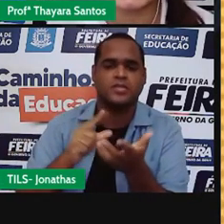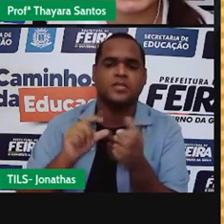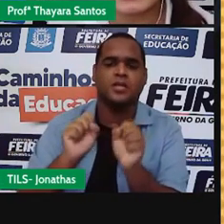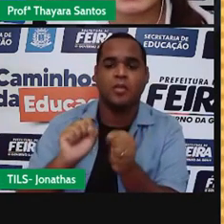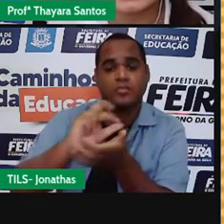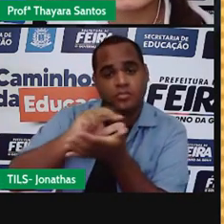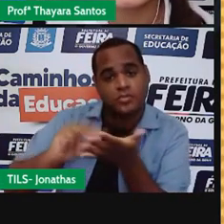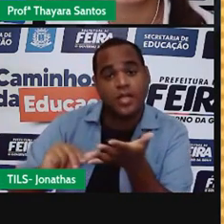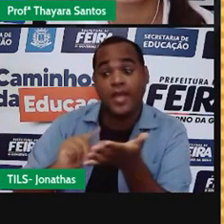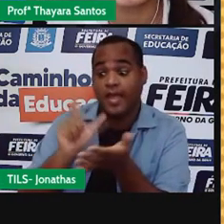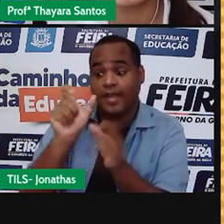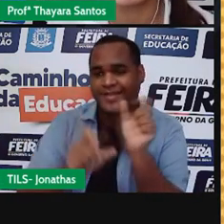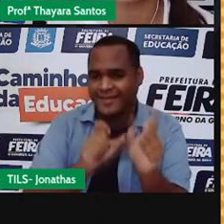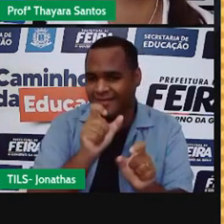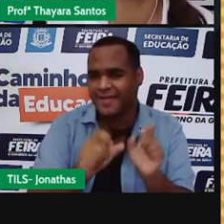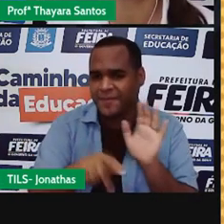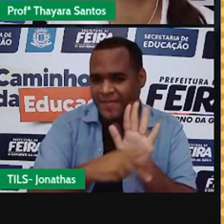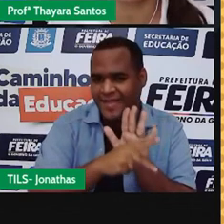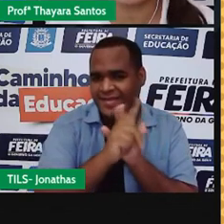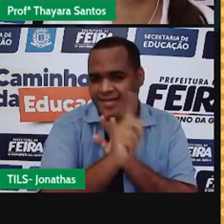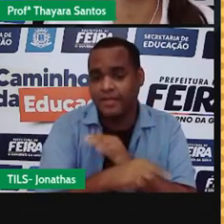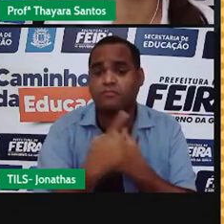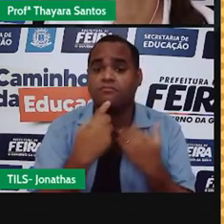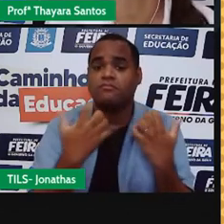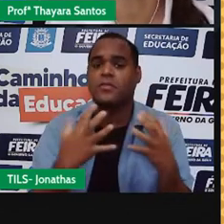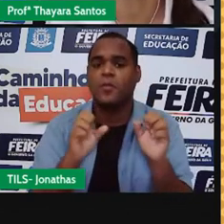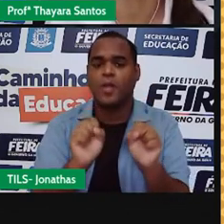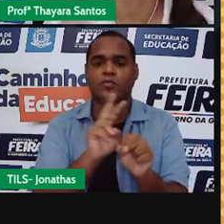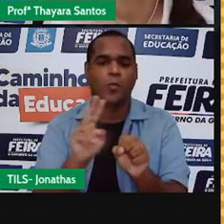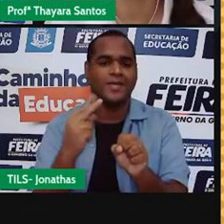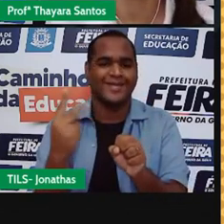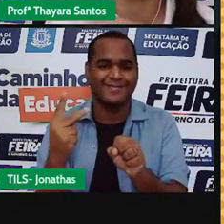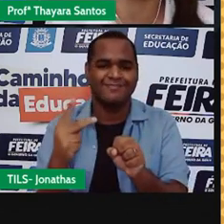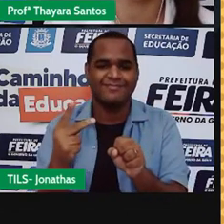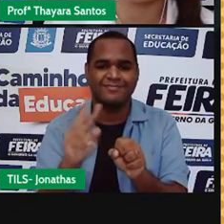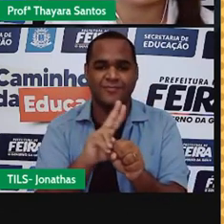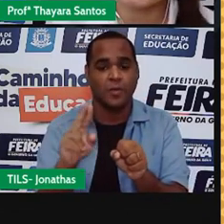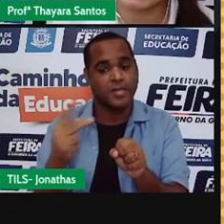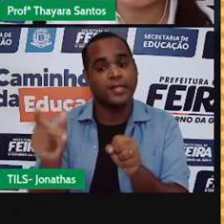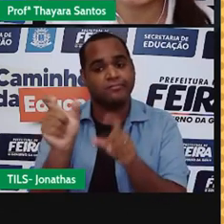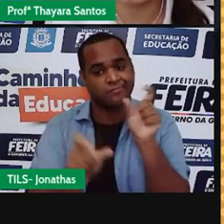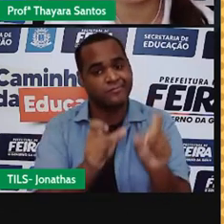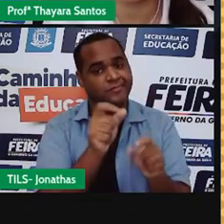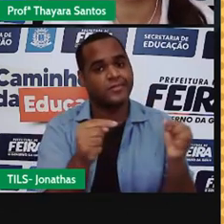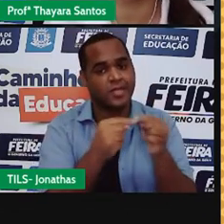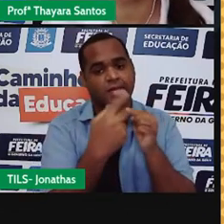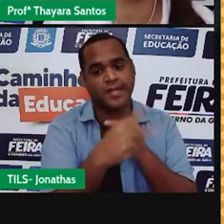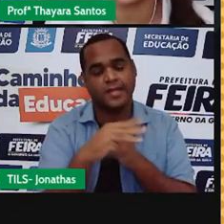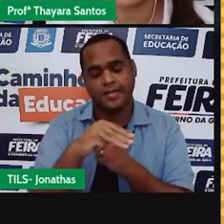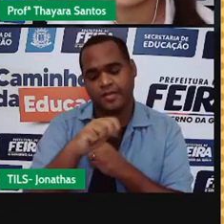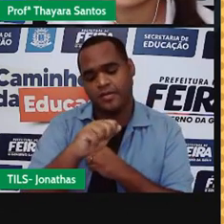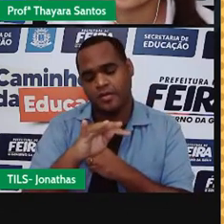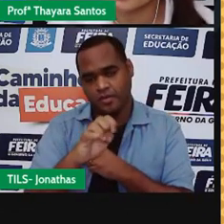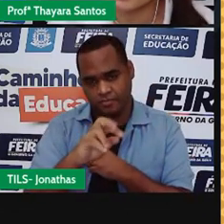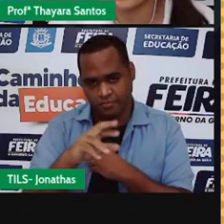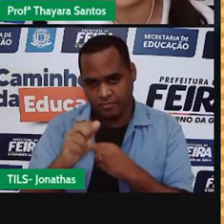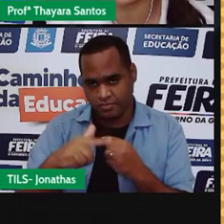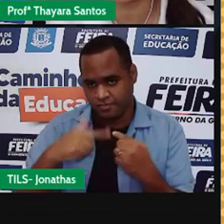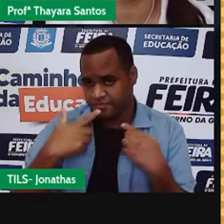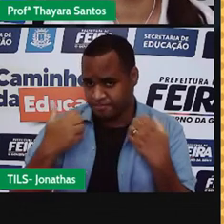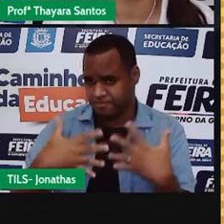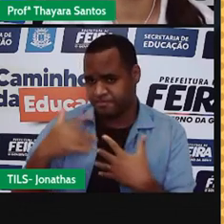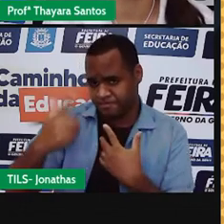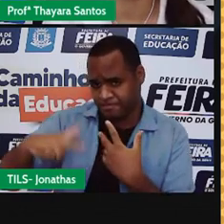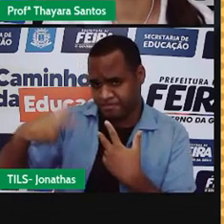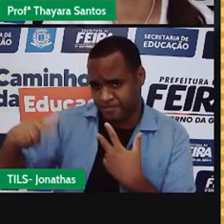de específicas são aquelas que, como o nome já está dizendo, são específicas daquela matéria, elas não se repetem entre